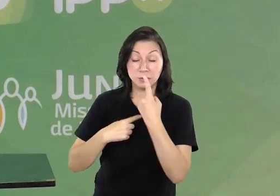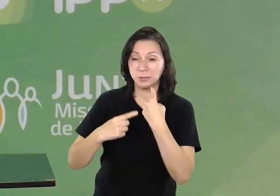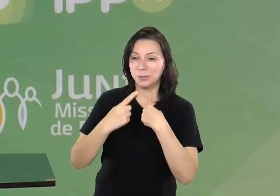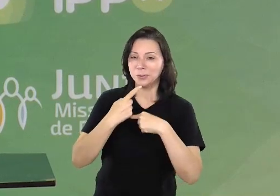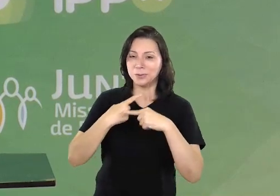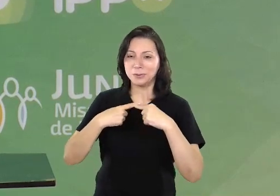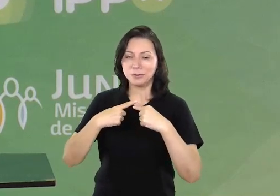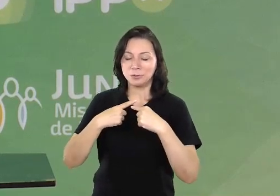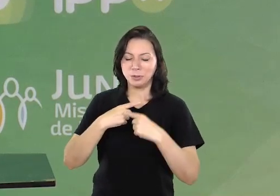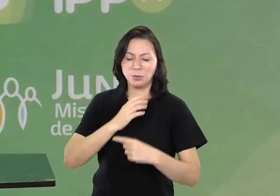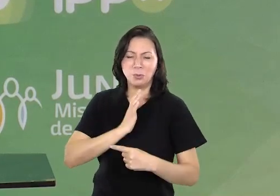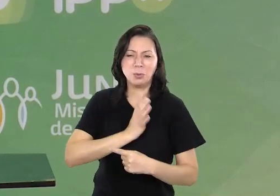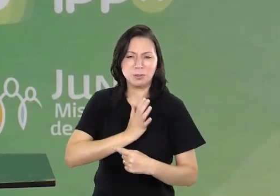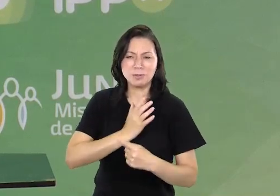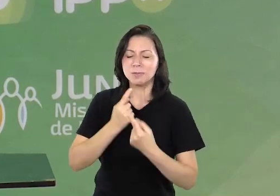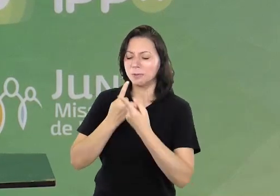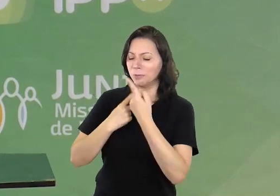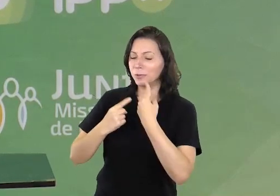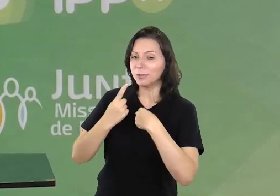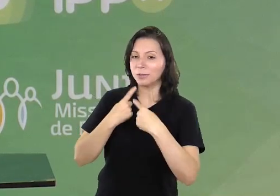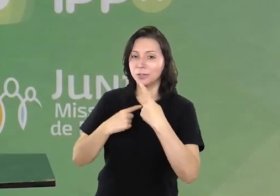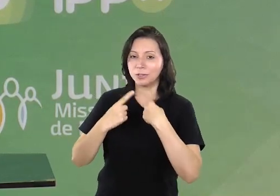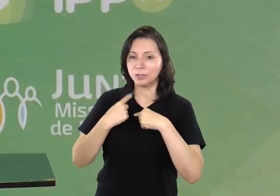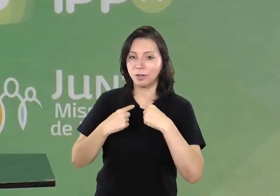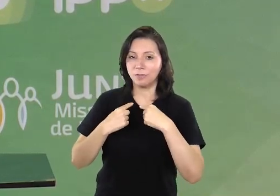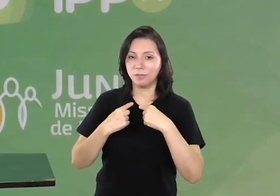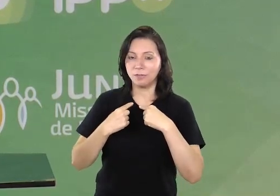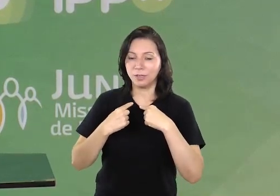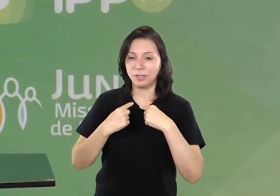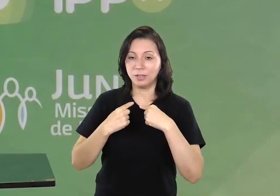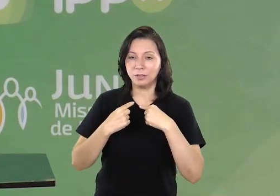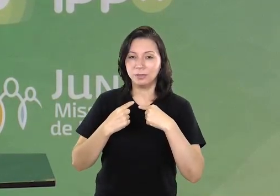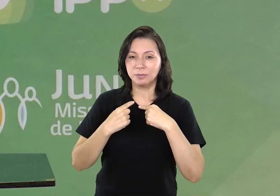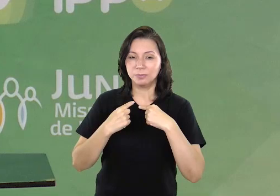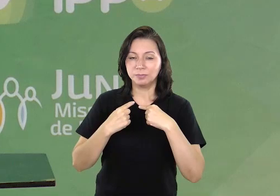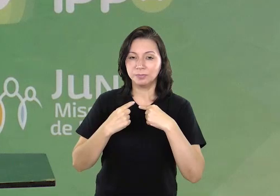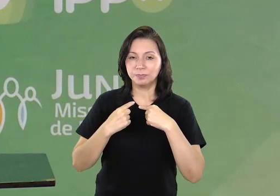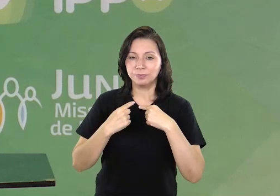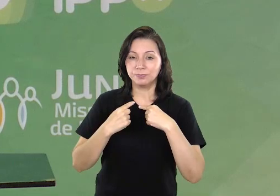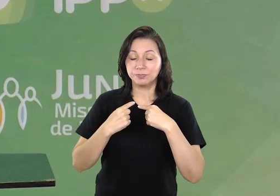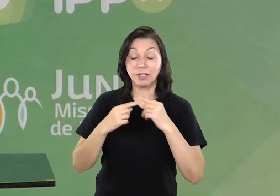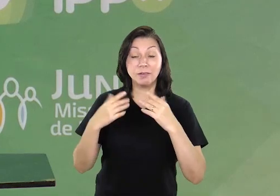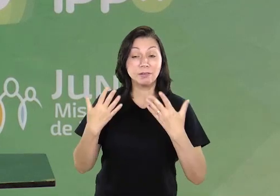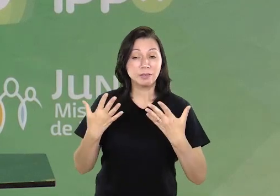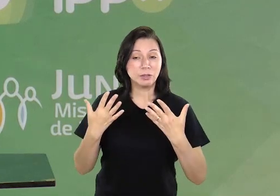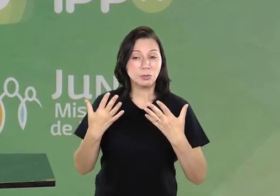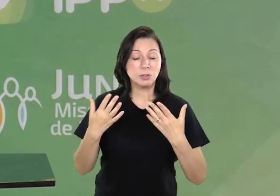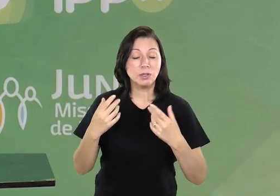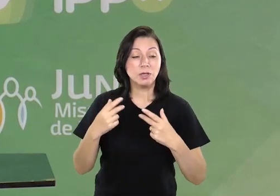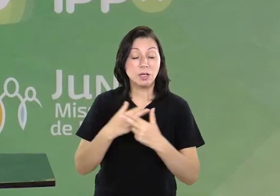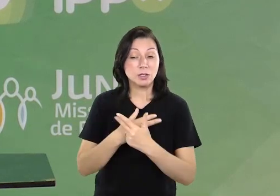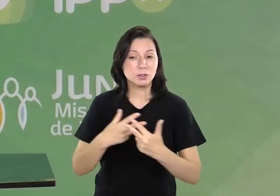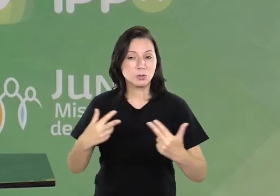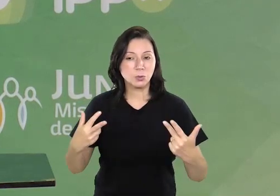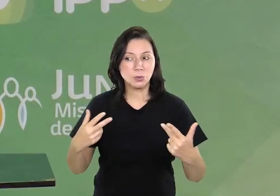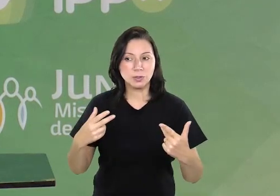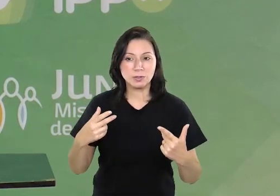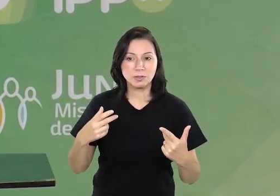e o coração e tá falando de olhos aquilo que é externo oração aquilo que é interno